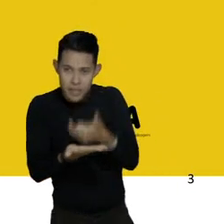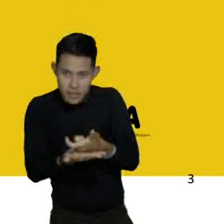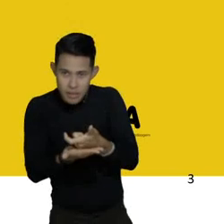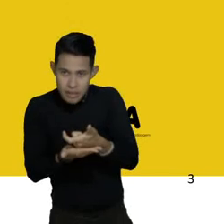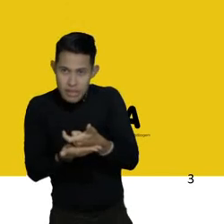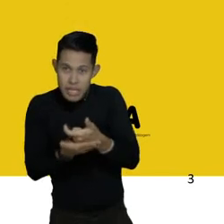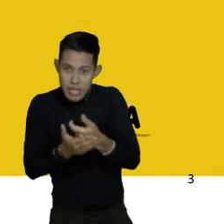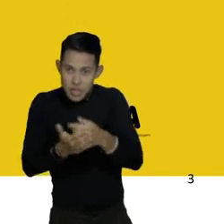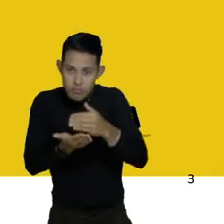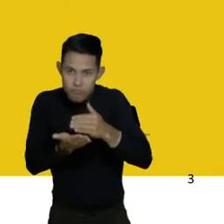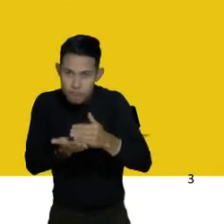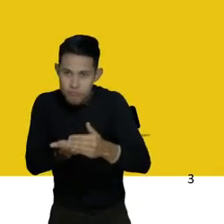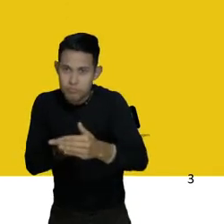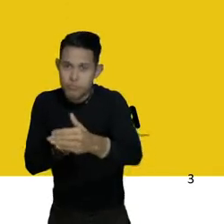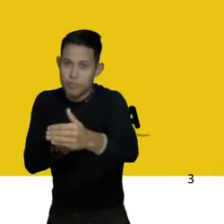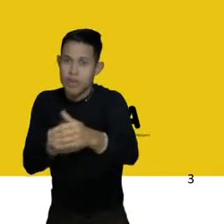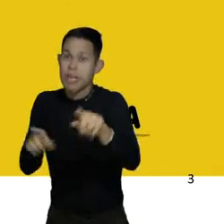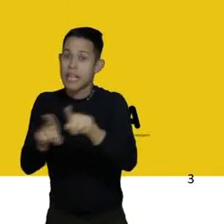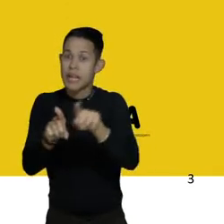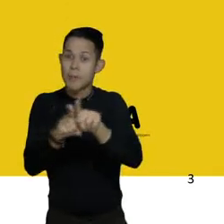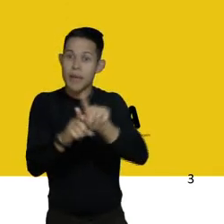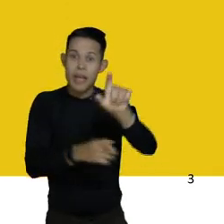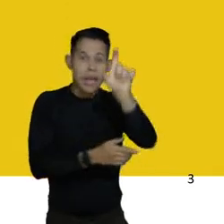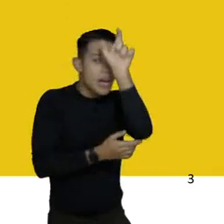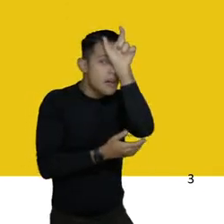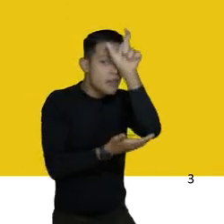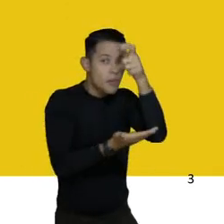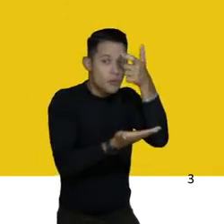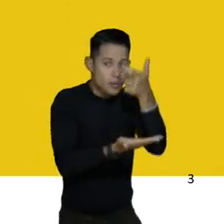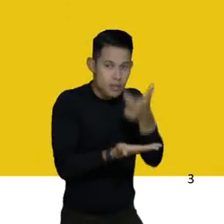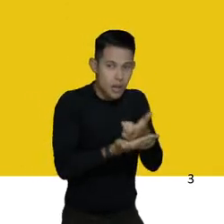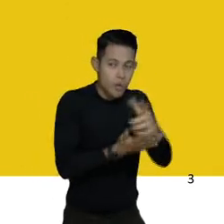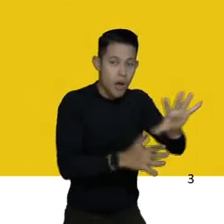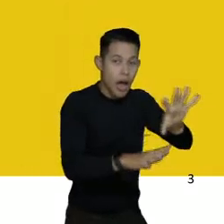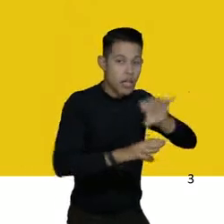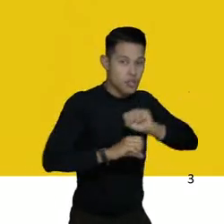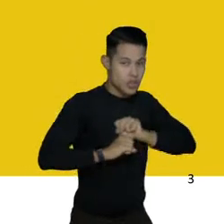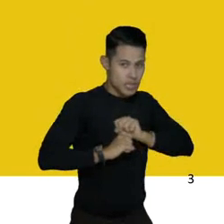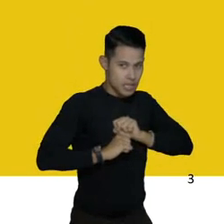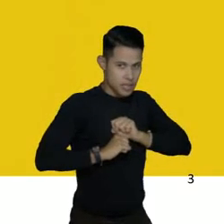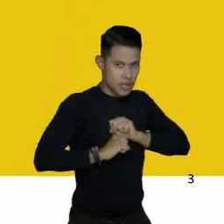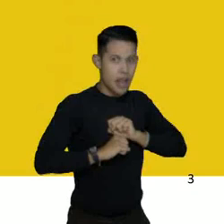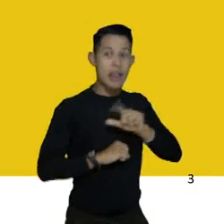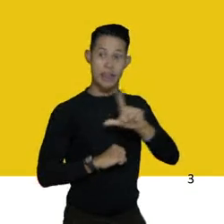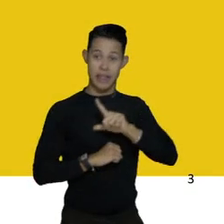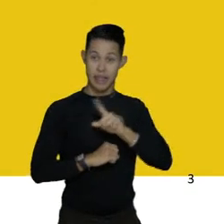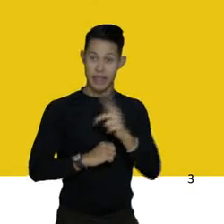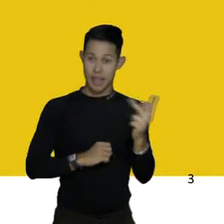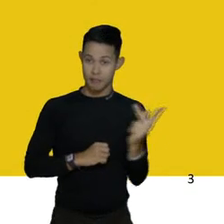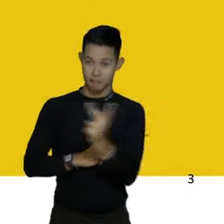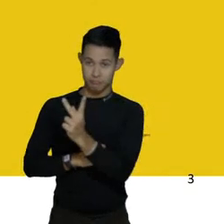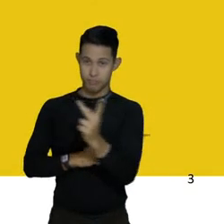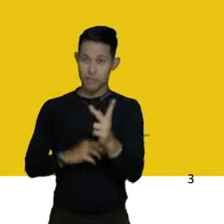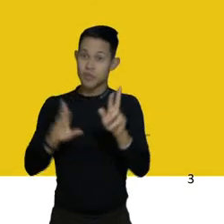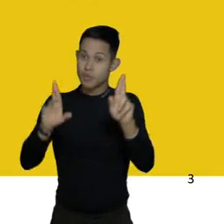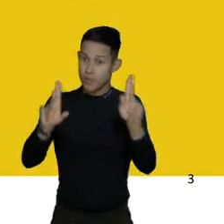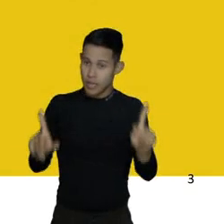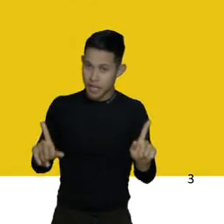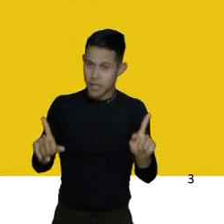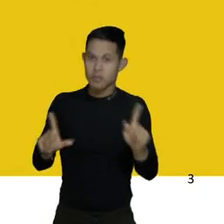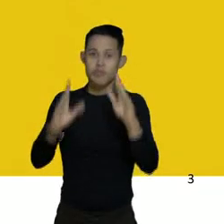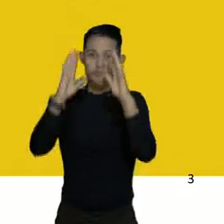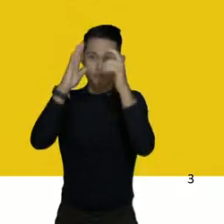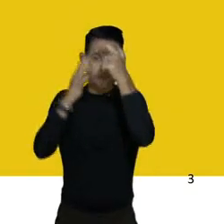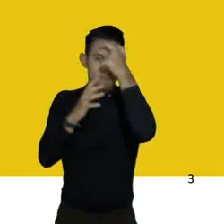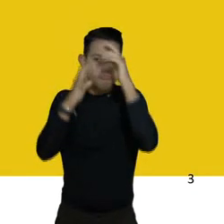a afia então a dislexia adquiria tem uma lesão no lado esquerdo do cérebro nessas áreas de brocal de